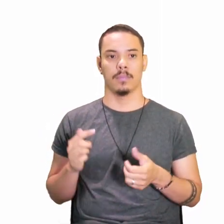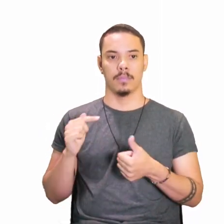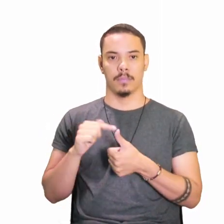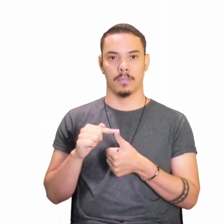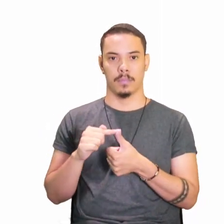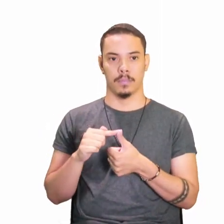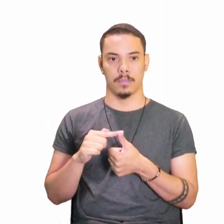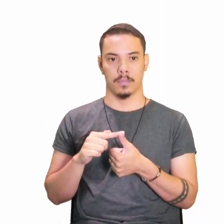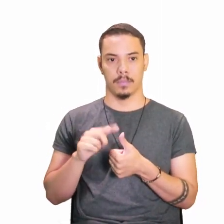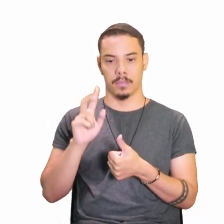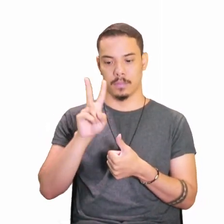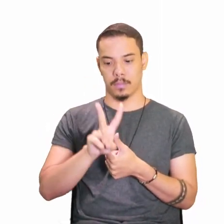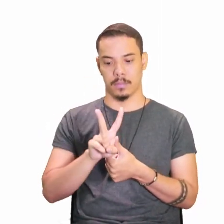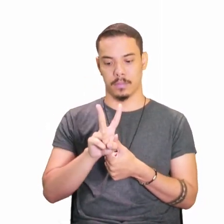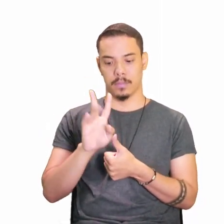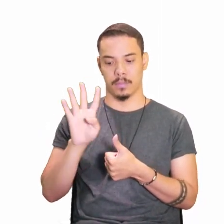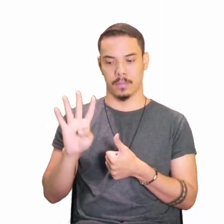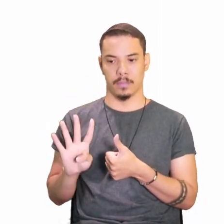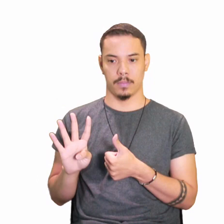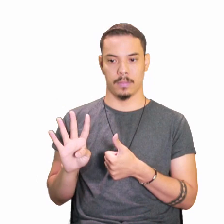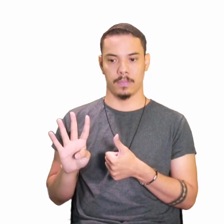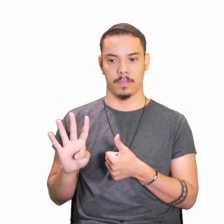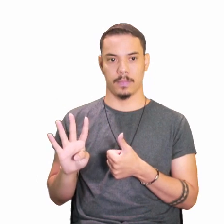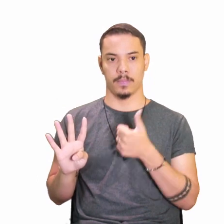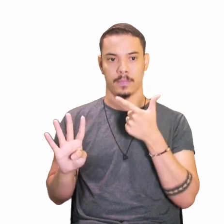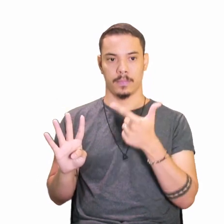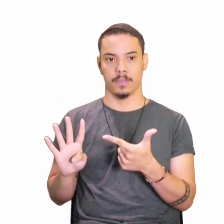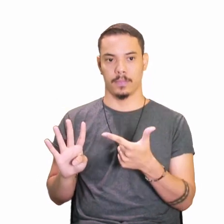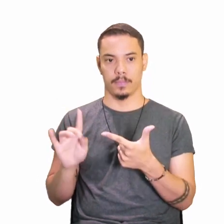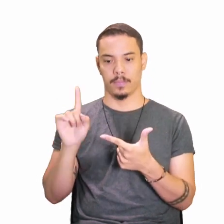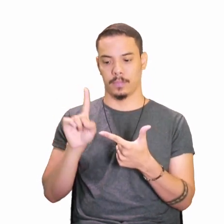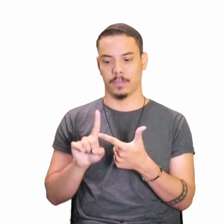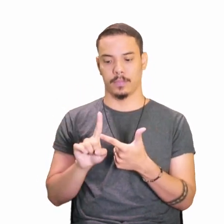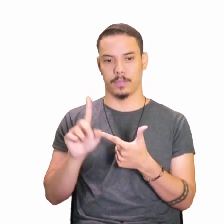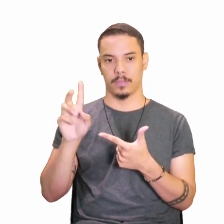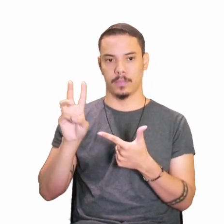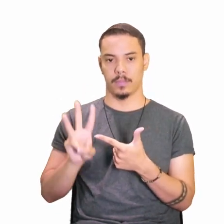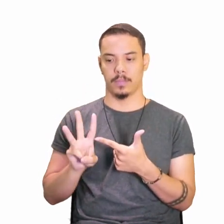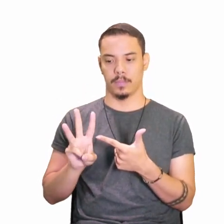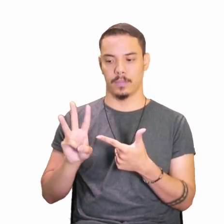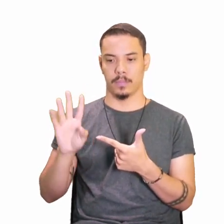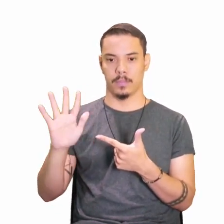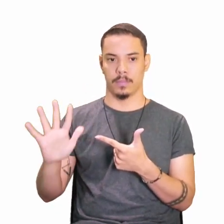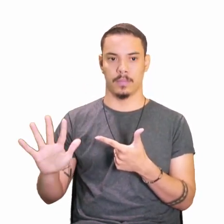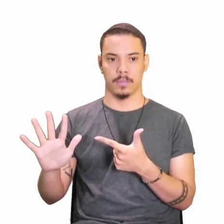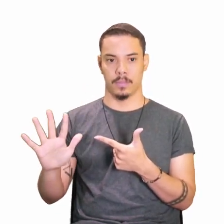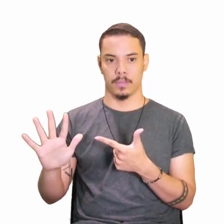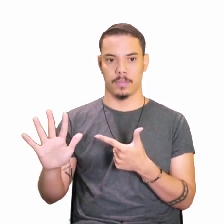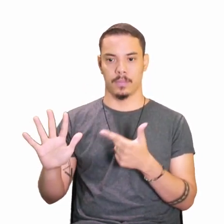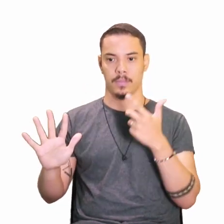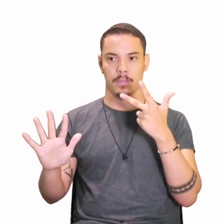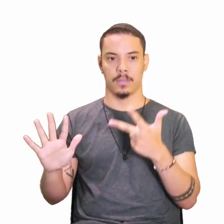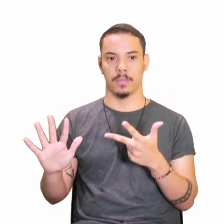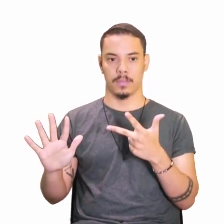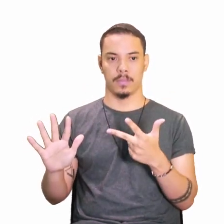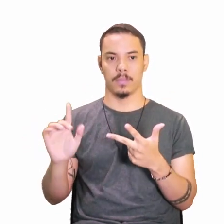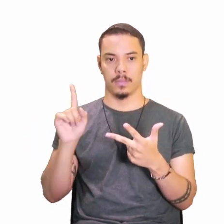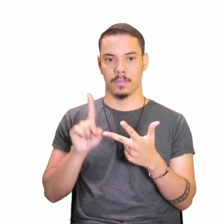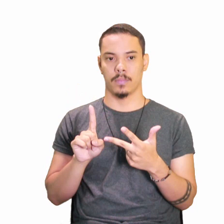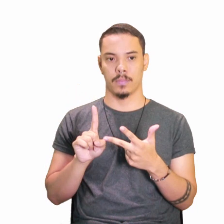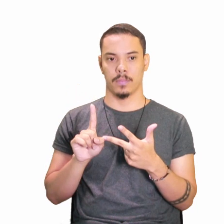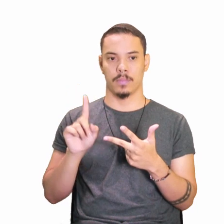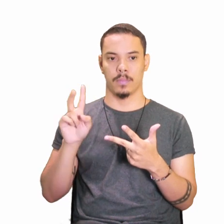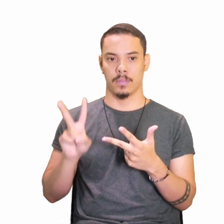a 2 e 4 B1 3 e 5C